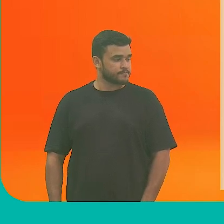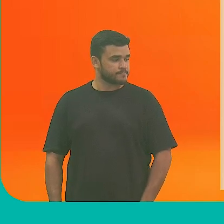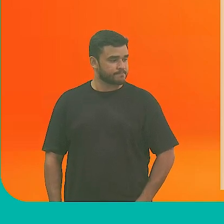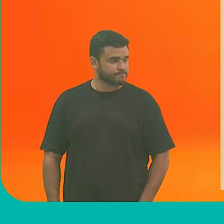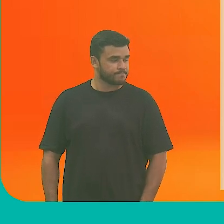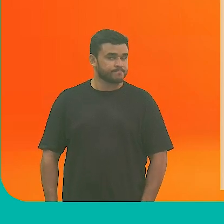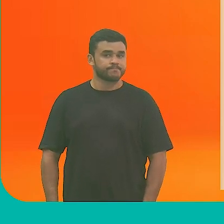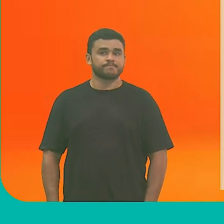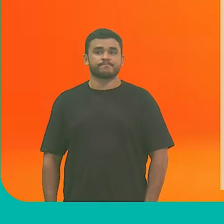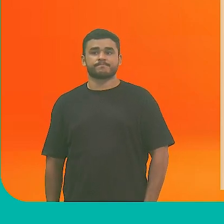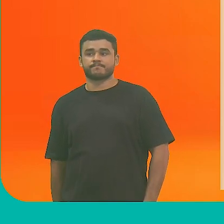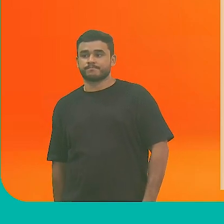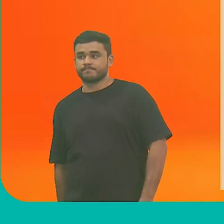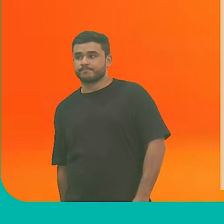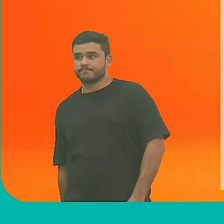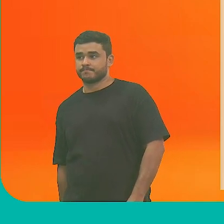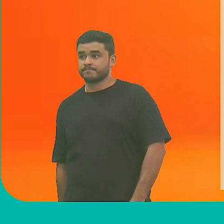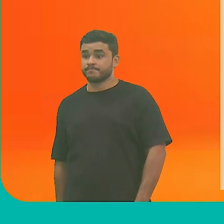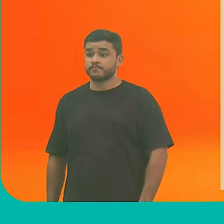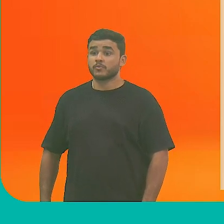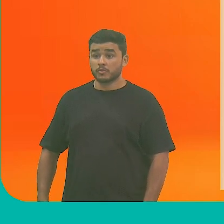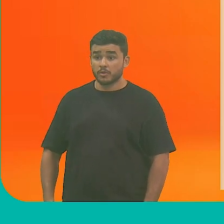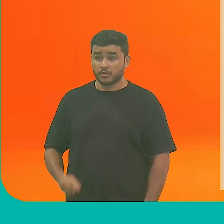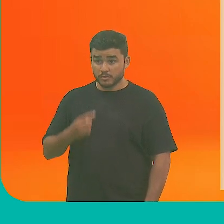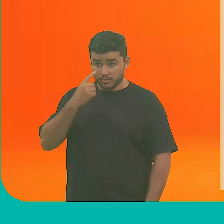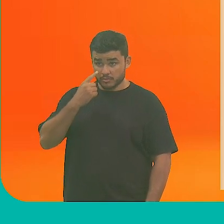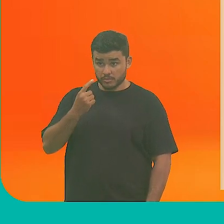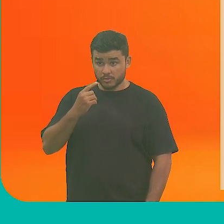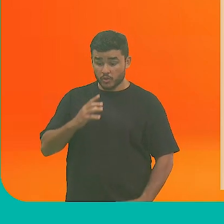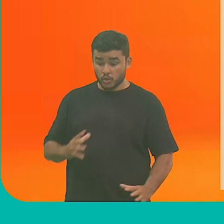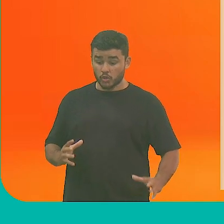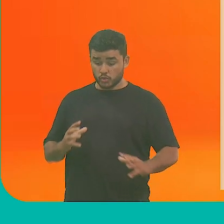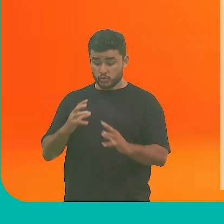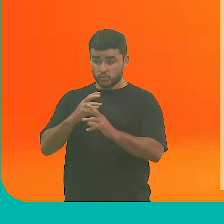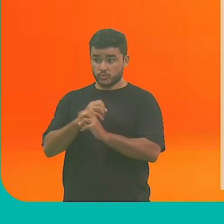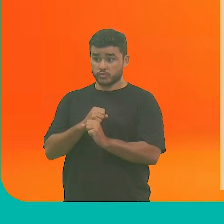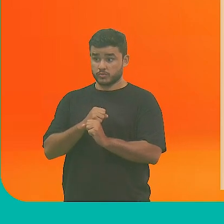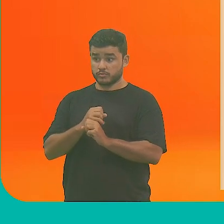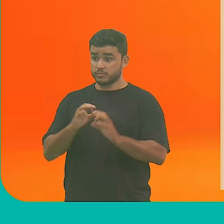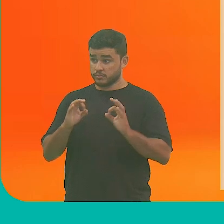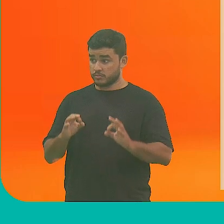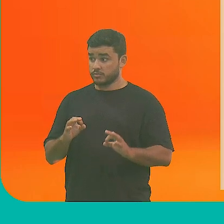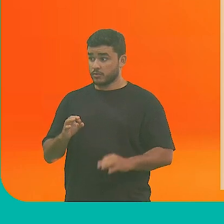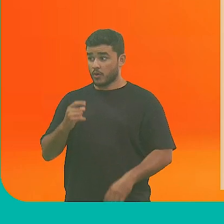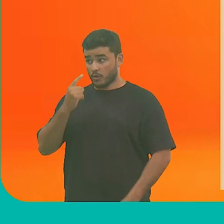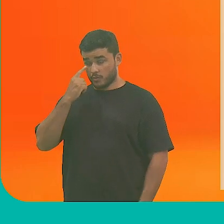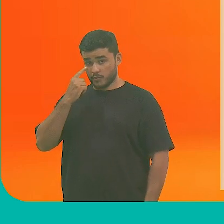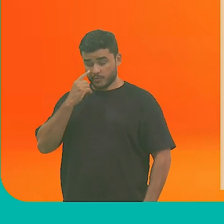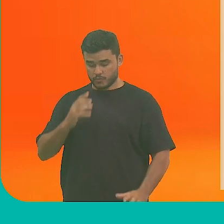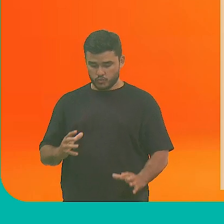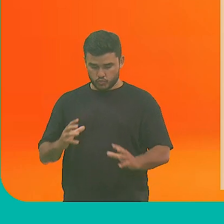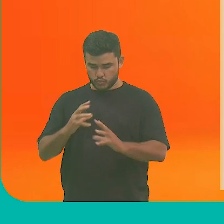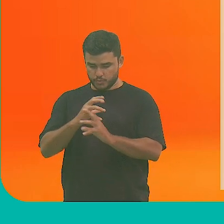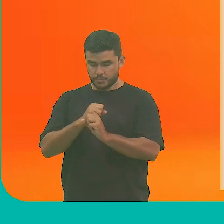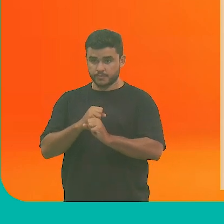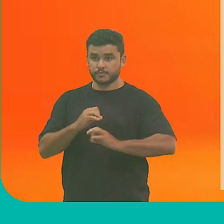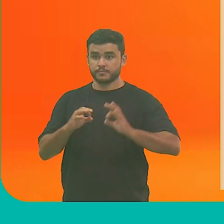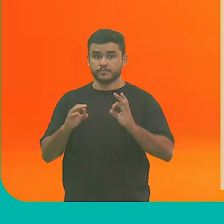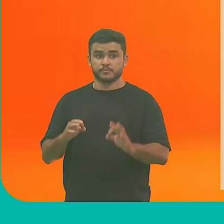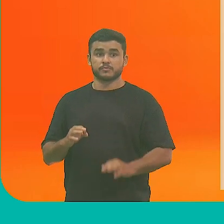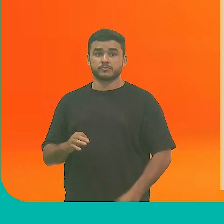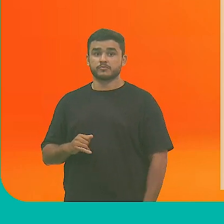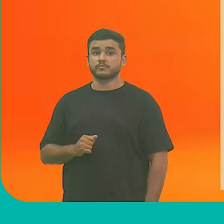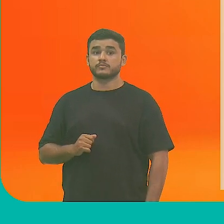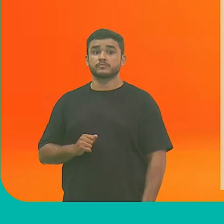isso. Galera, não é acumulado, não é? Se vai acumulando, é o seguinte, depois do